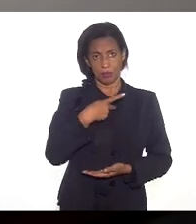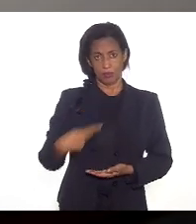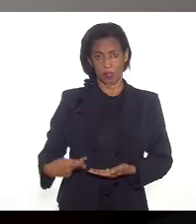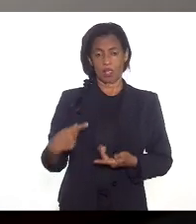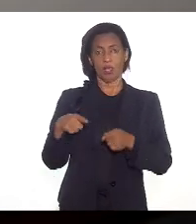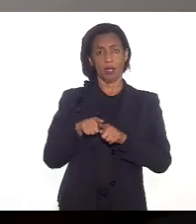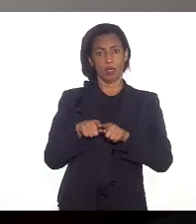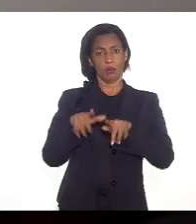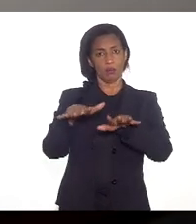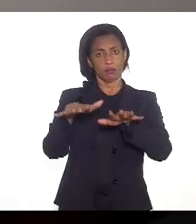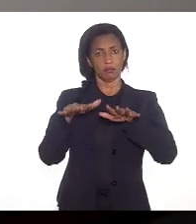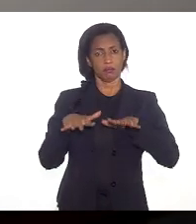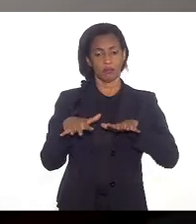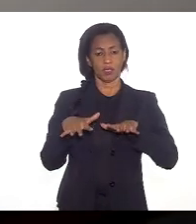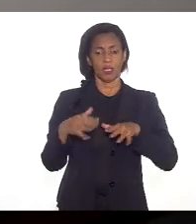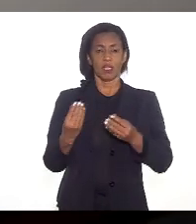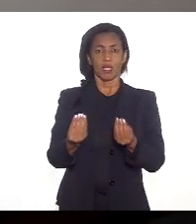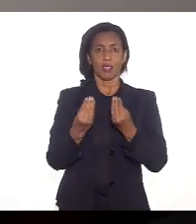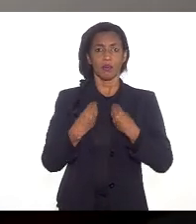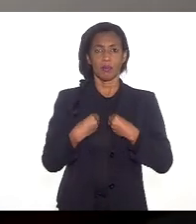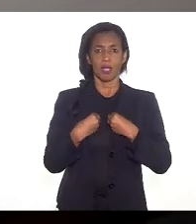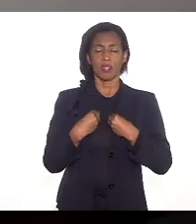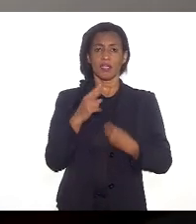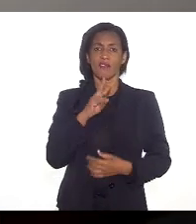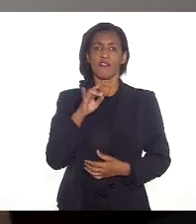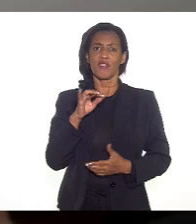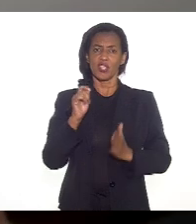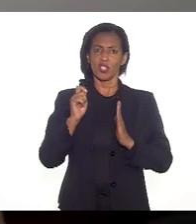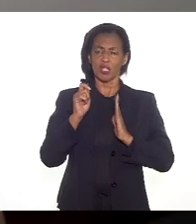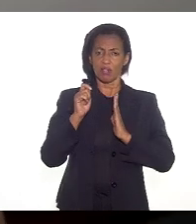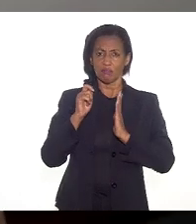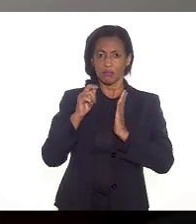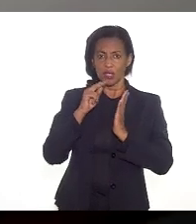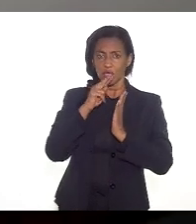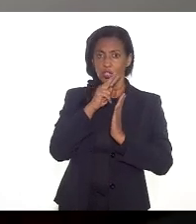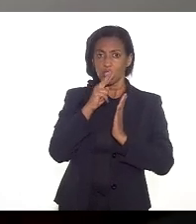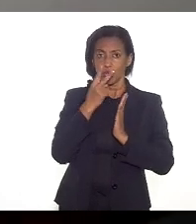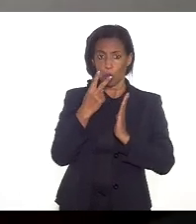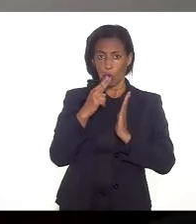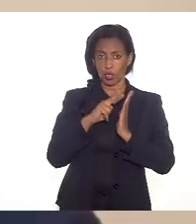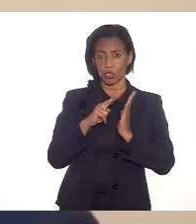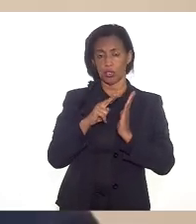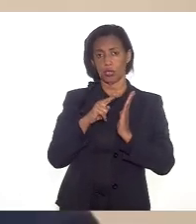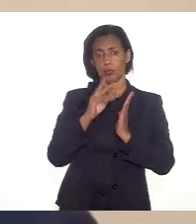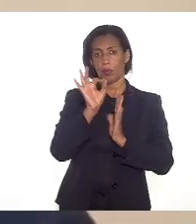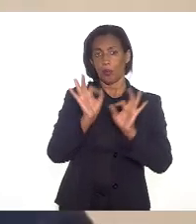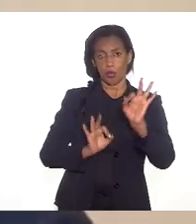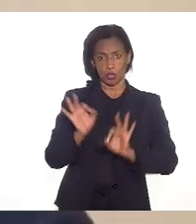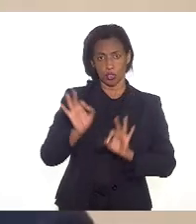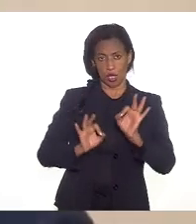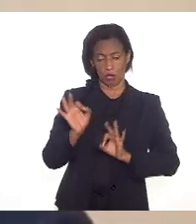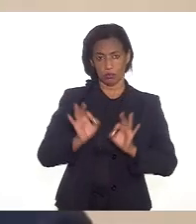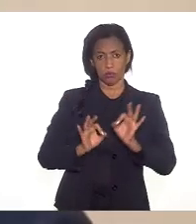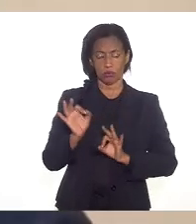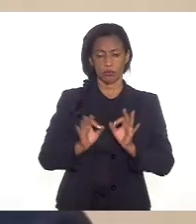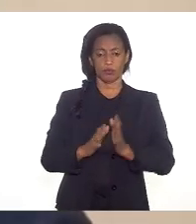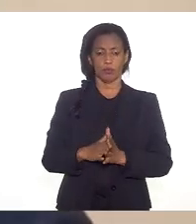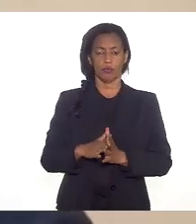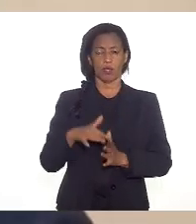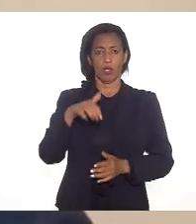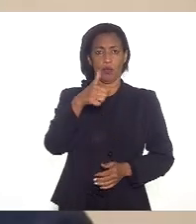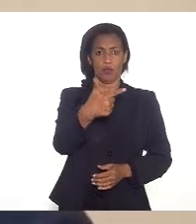da CCJ que me concedesse vista de dois projetos, que é o projeto, item 27,